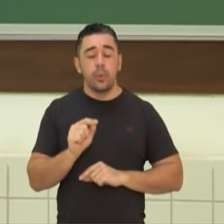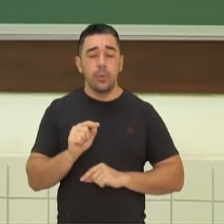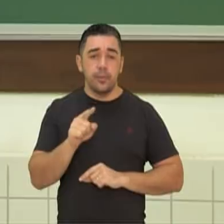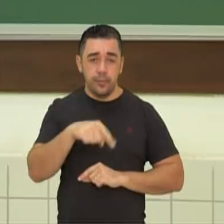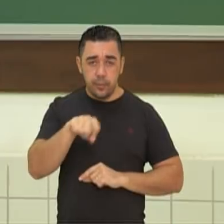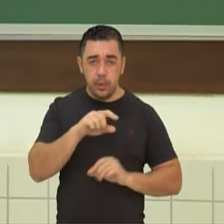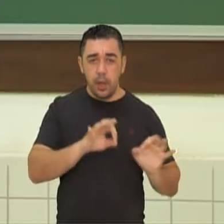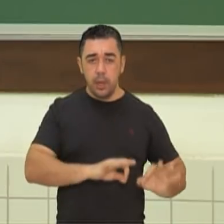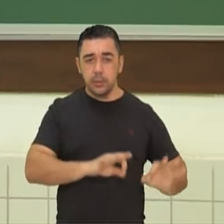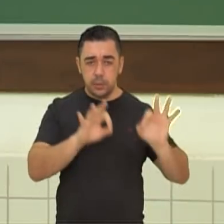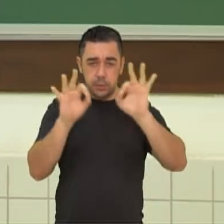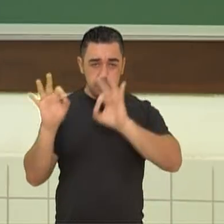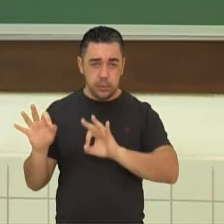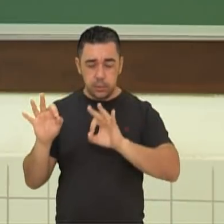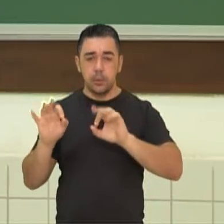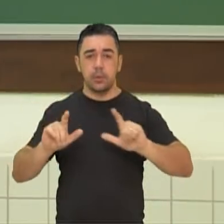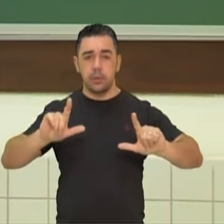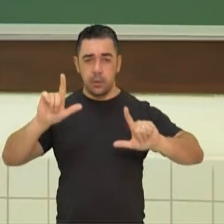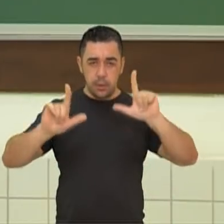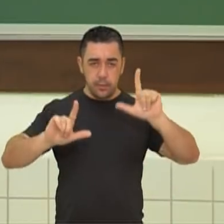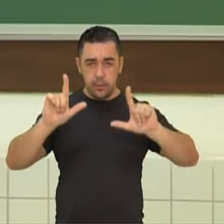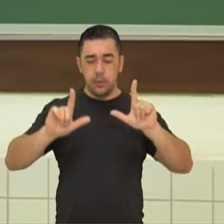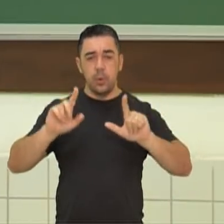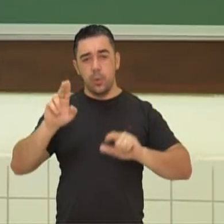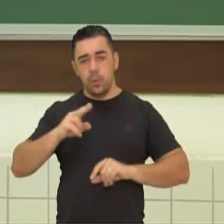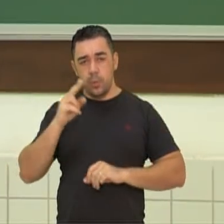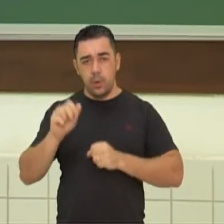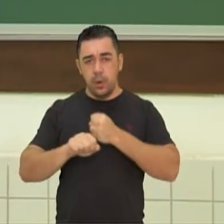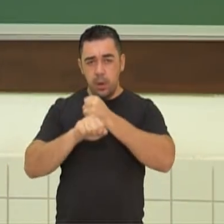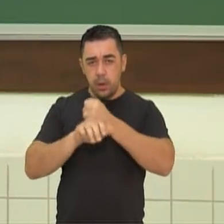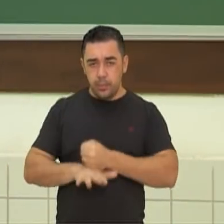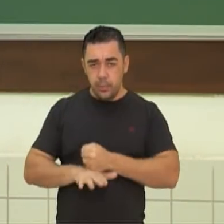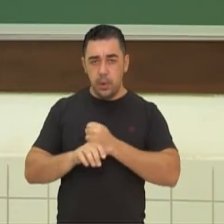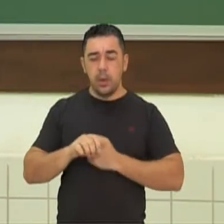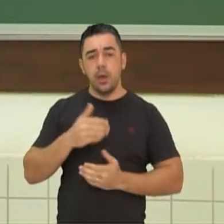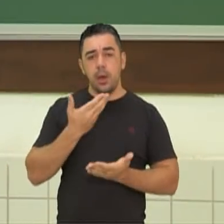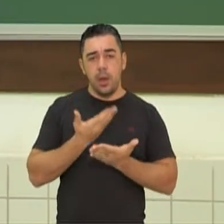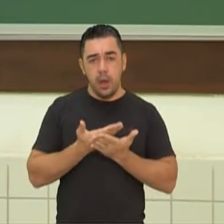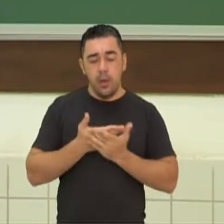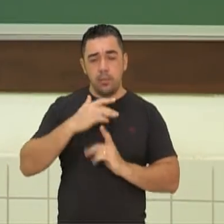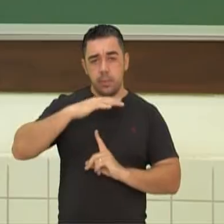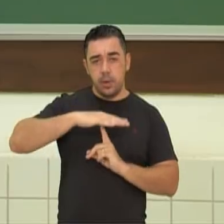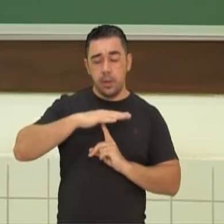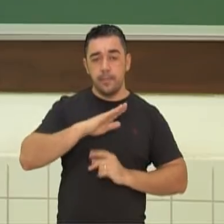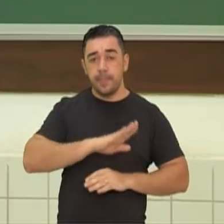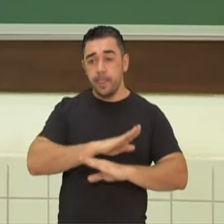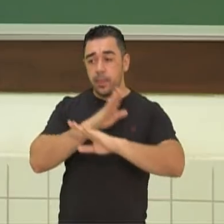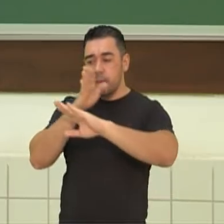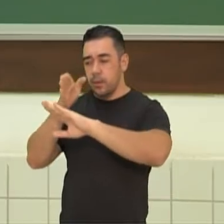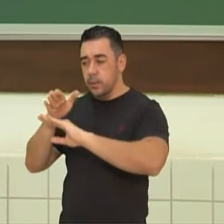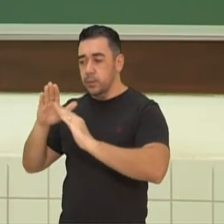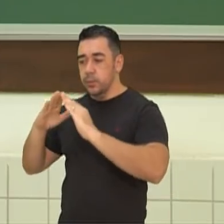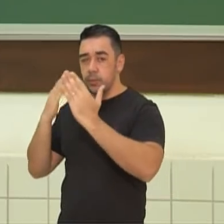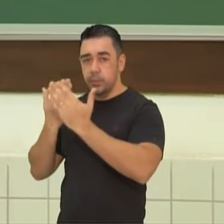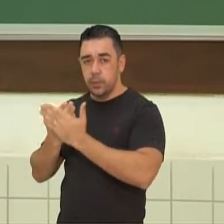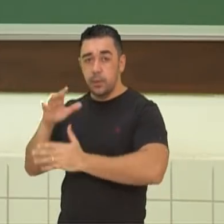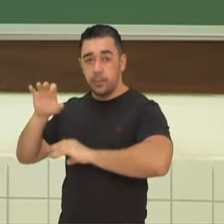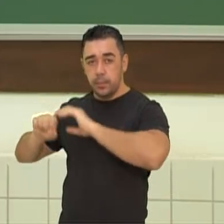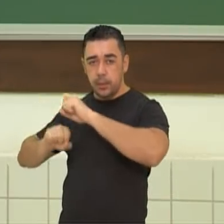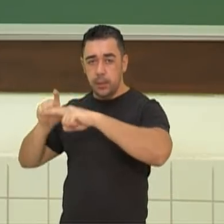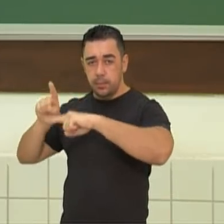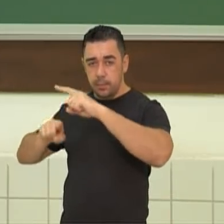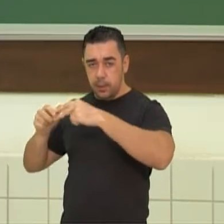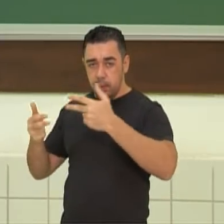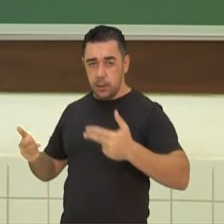estão assistindo às aulas pela Aula Paraná, tá bom? Não esqueçam de retirar os kits de material, de atividades e tarefas